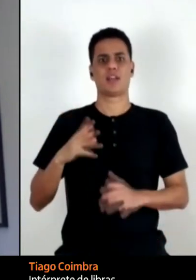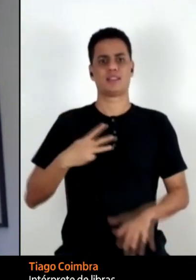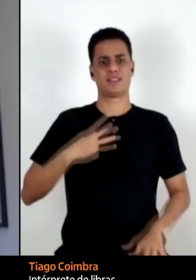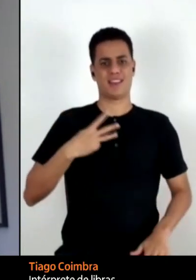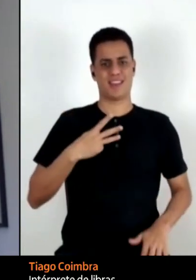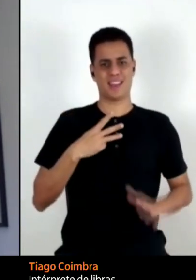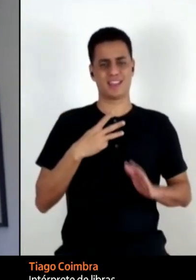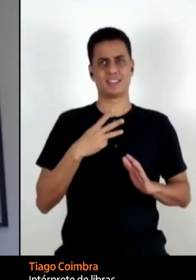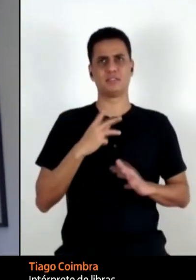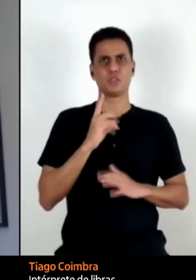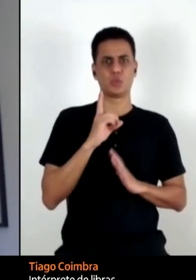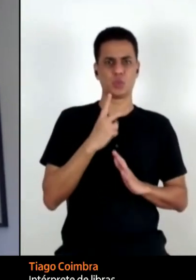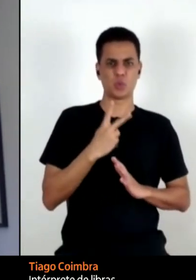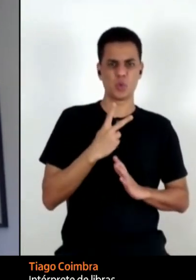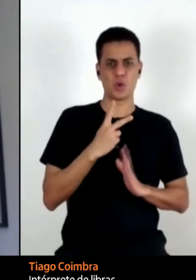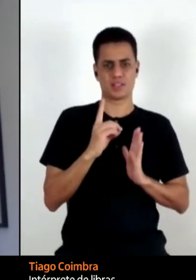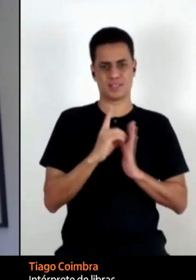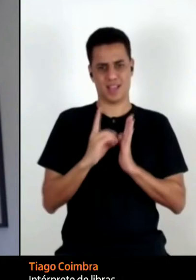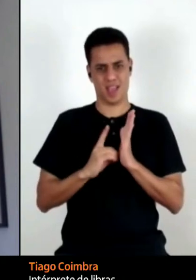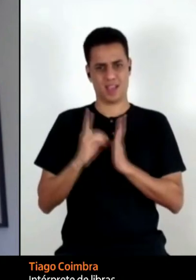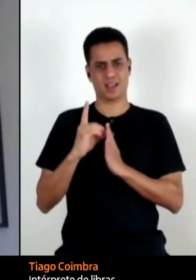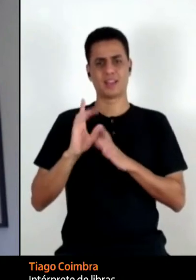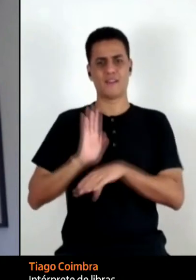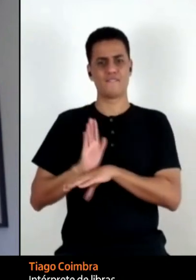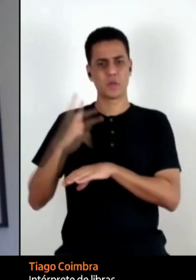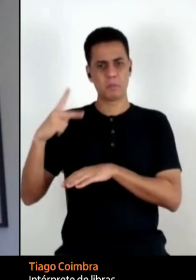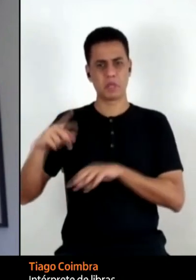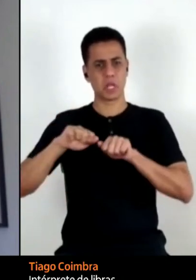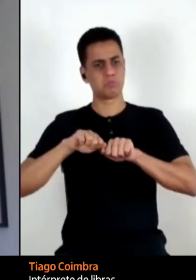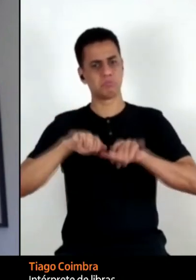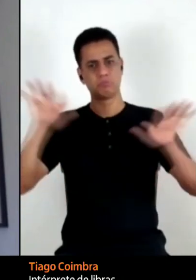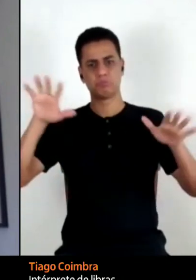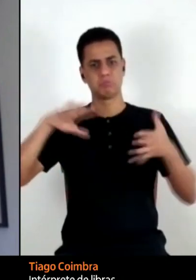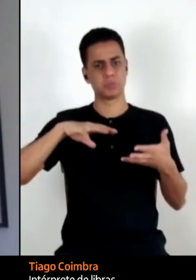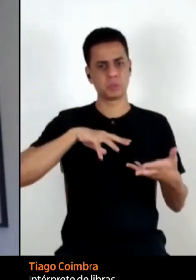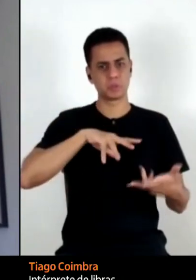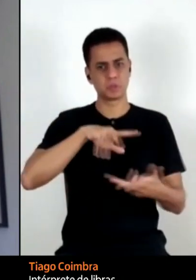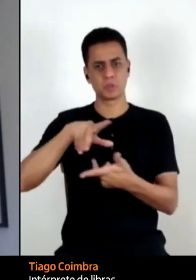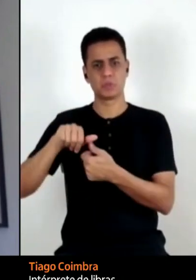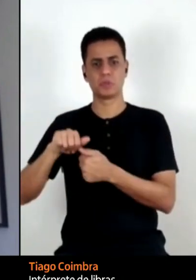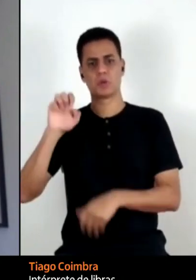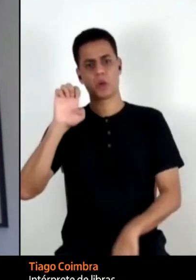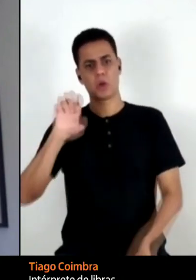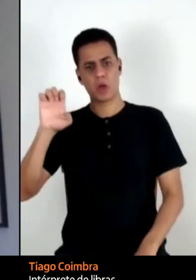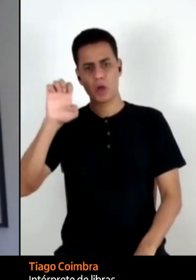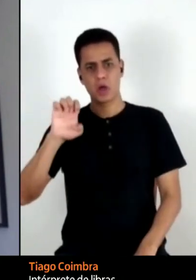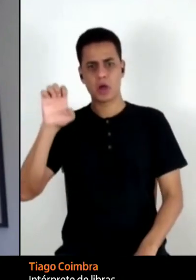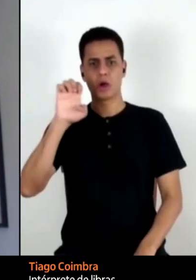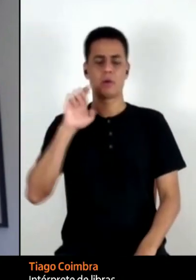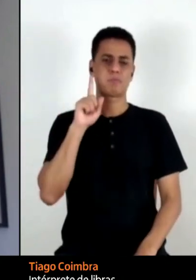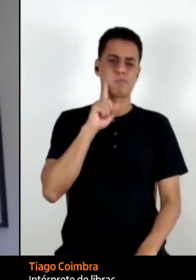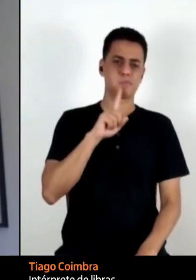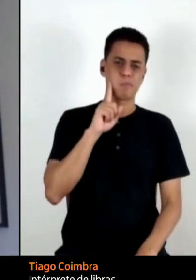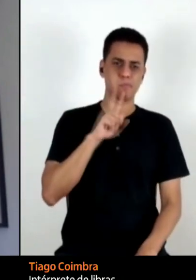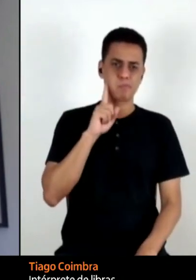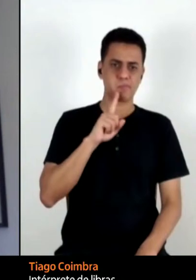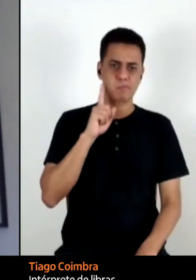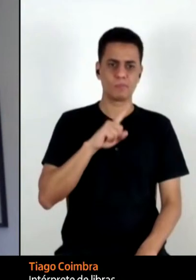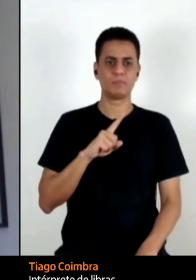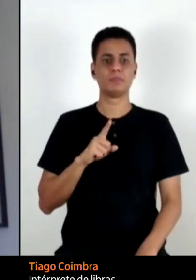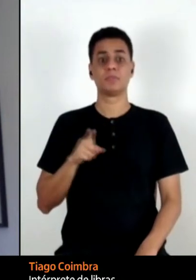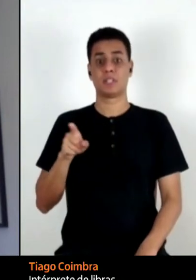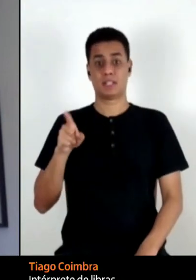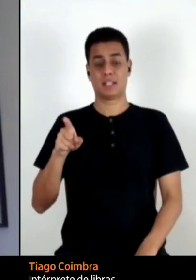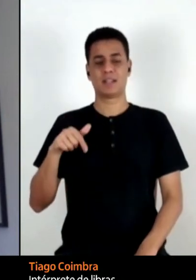2 décadas, pelo mundo afora, na Holanda, na Europa, nos Estados Unidos. Ele é um dos cineastas experimentais